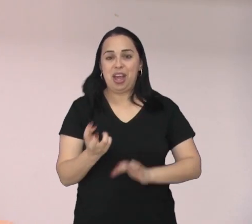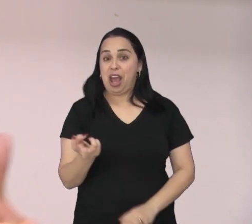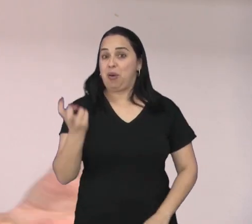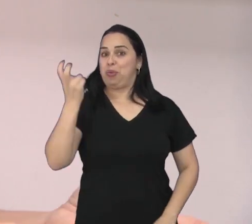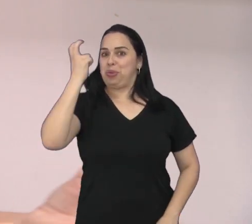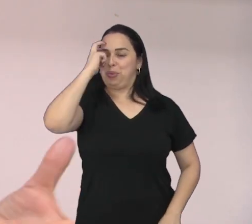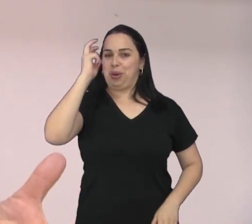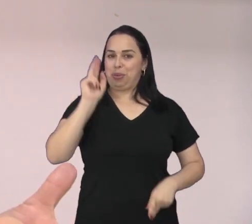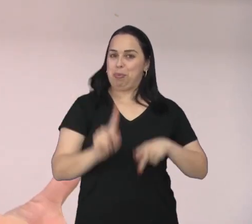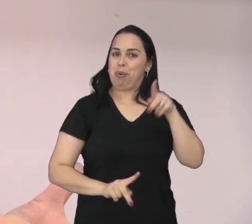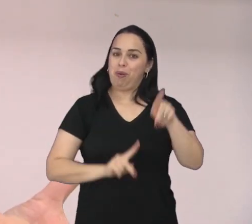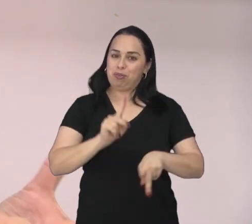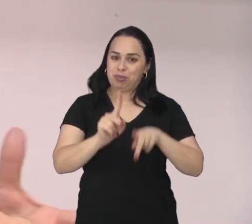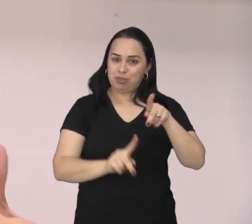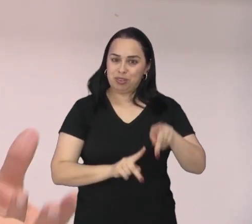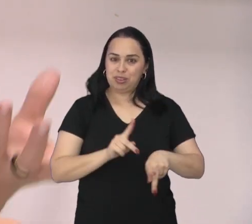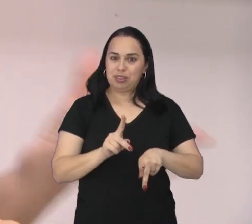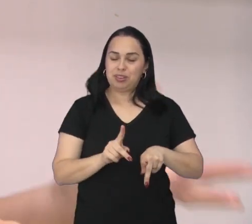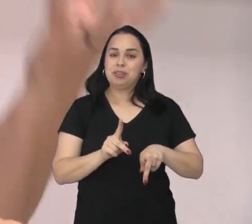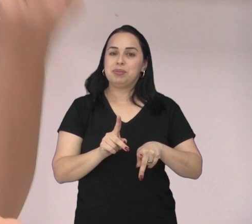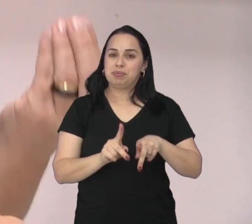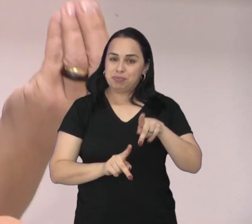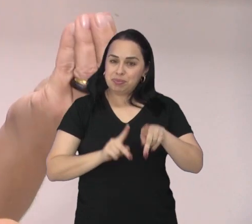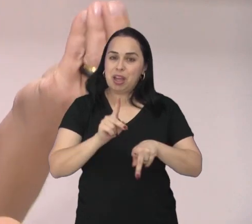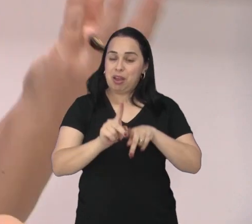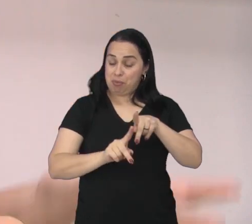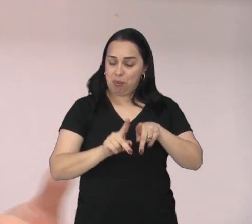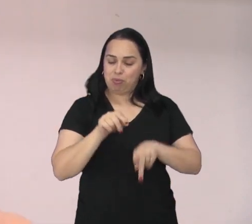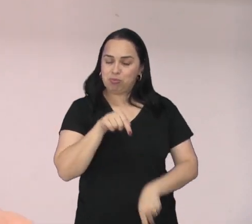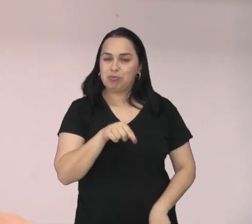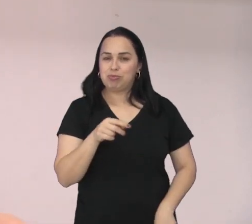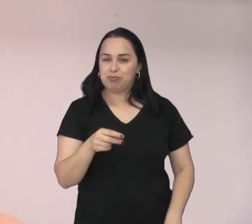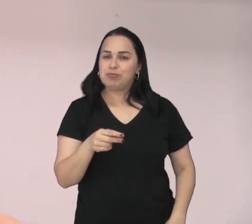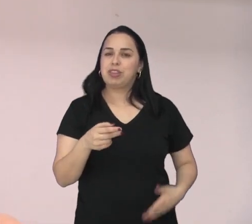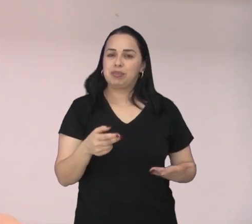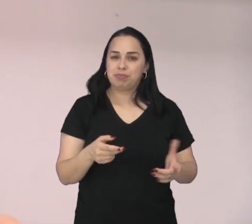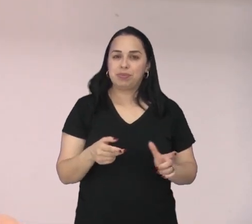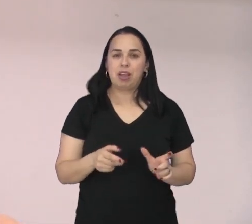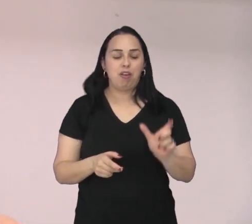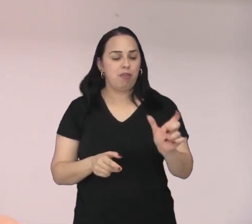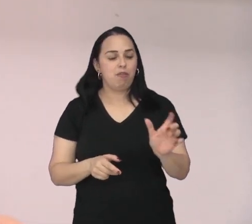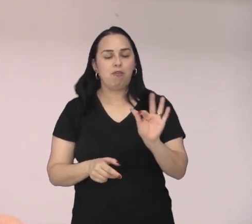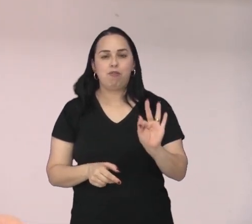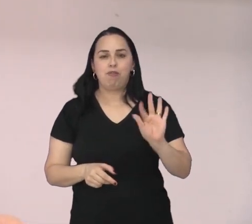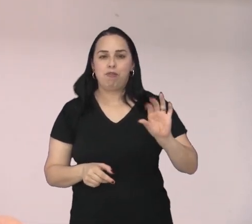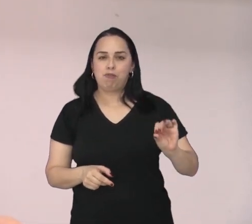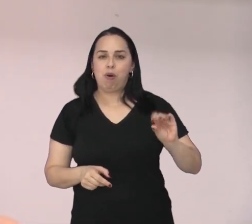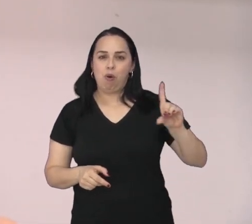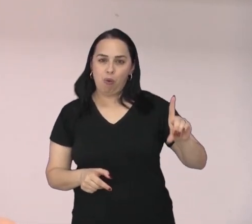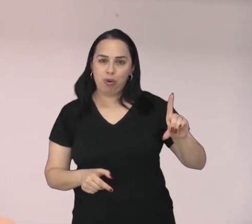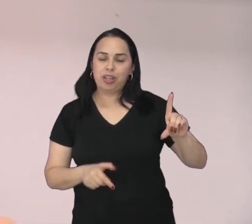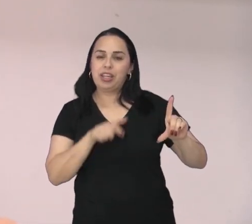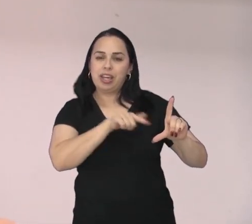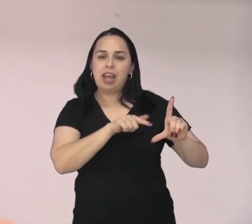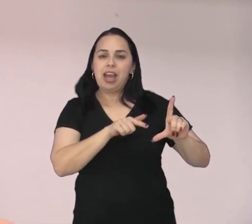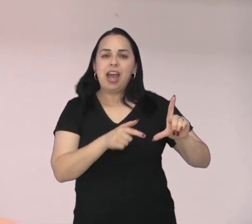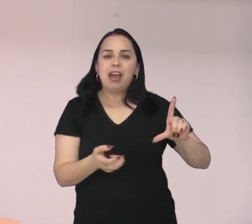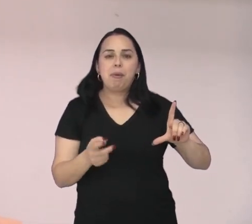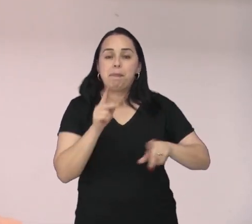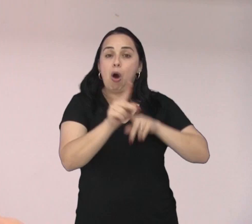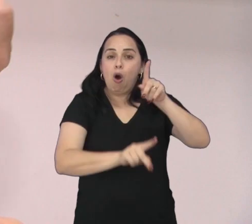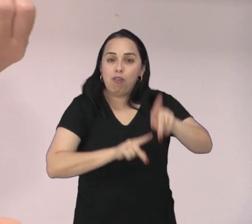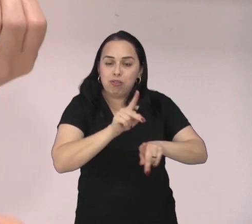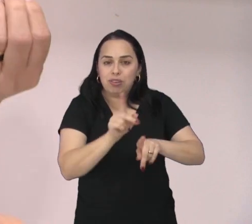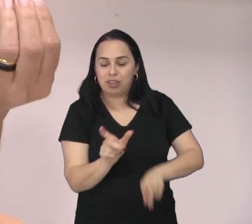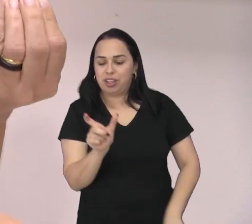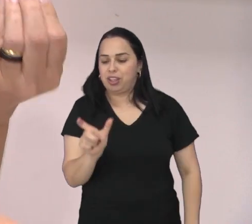diz, né? É cultura de um povo, né? Folk, povo, e lore é cultura, conhecimento,